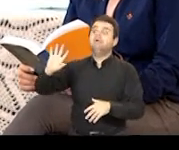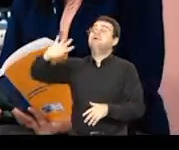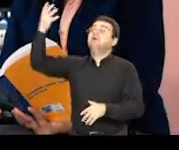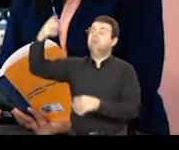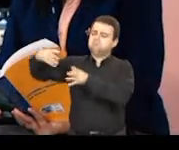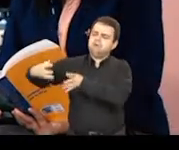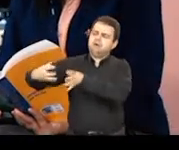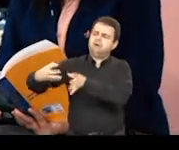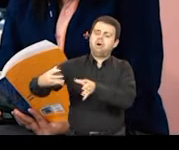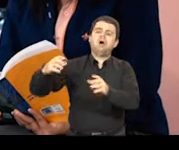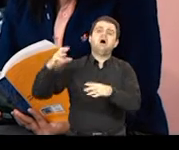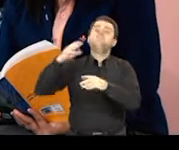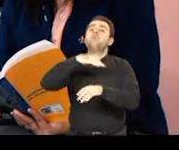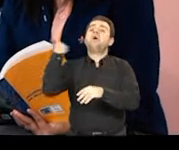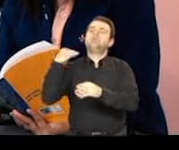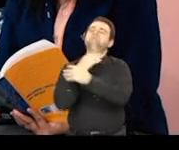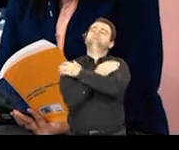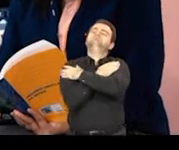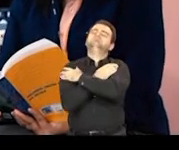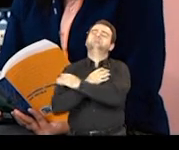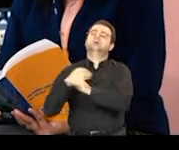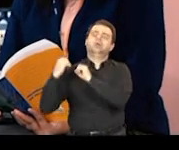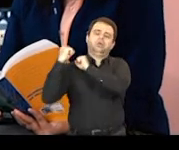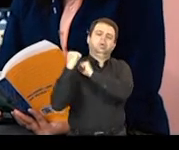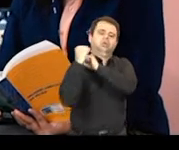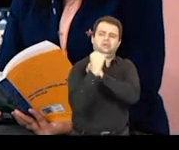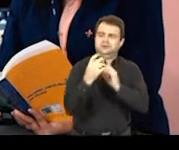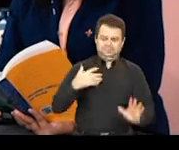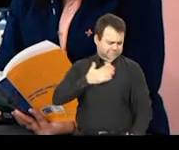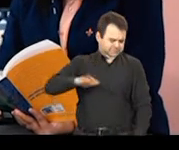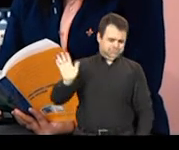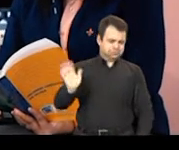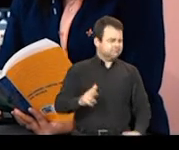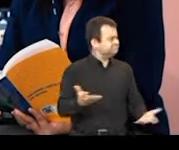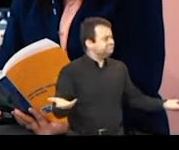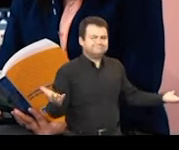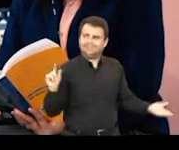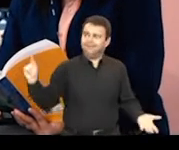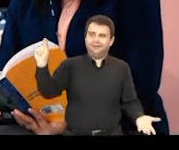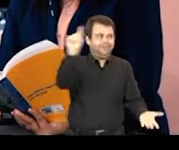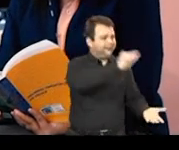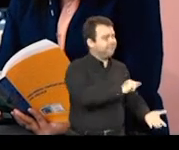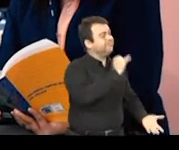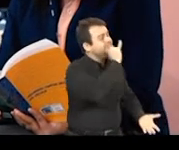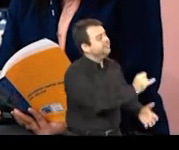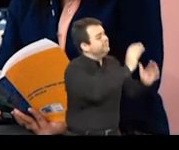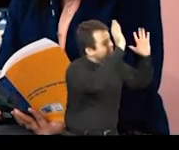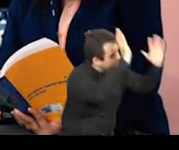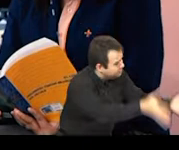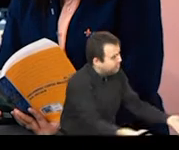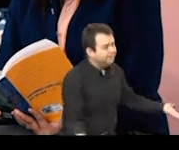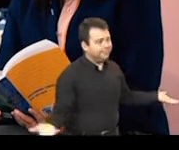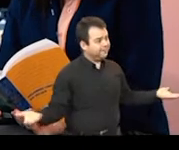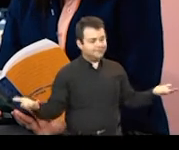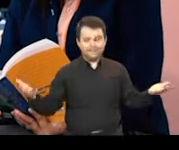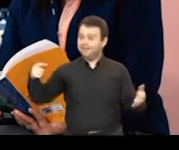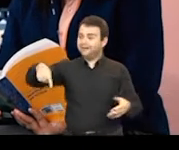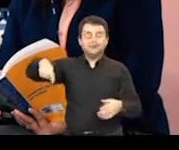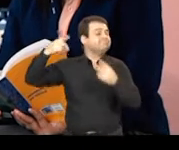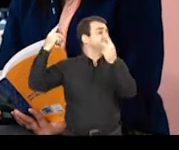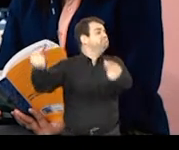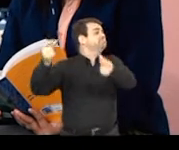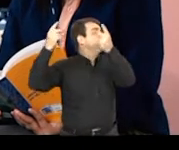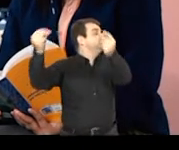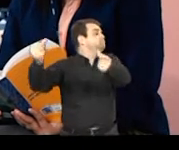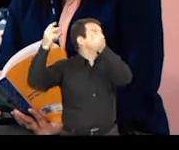enterros. Mas enterros de quem, Raquel? Quantas vezes preciso repetir a mesma coisa? Há